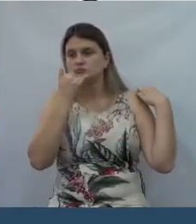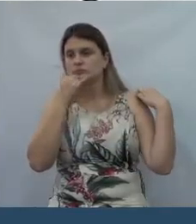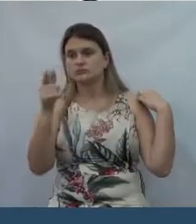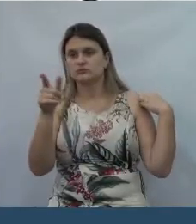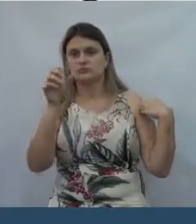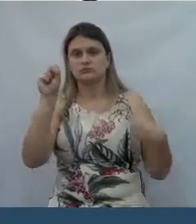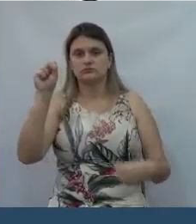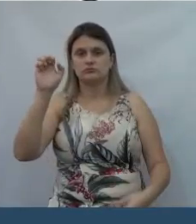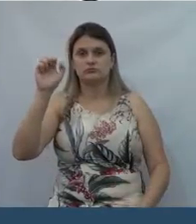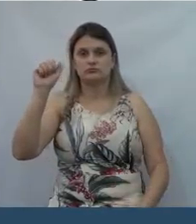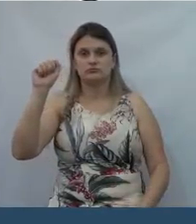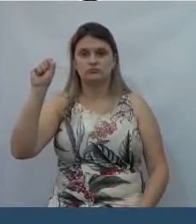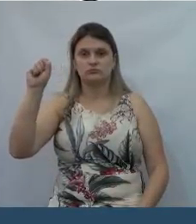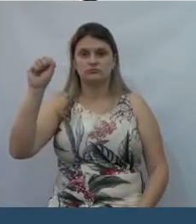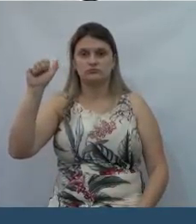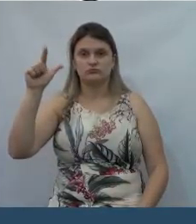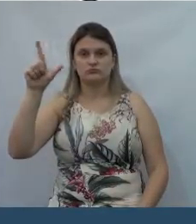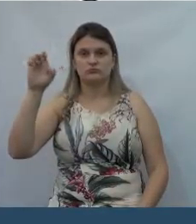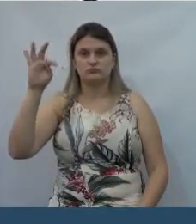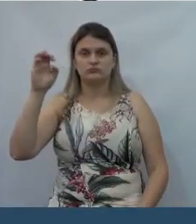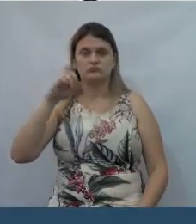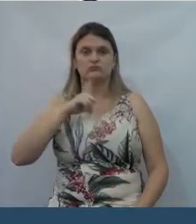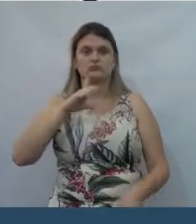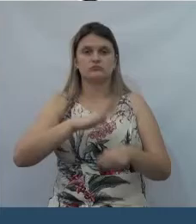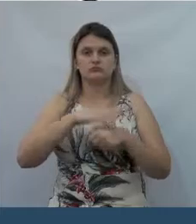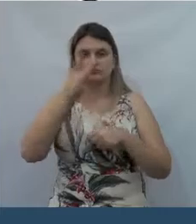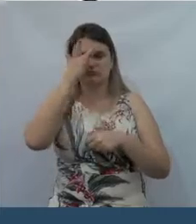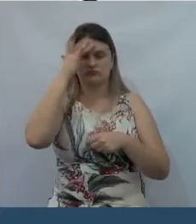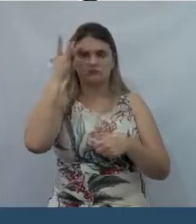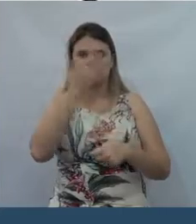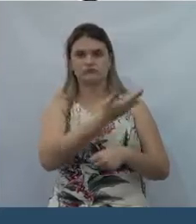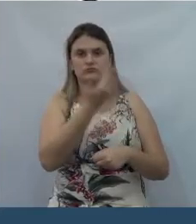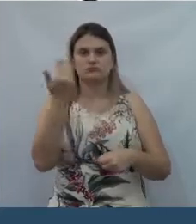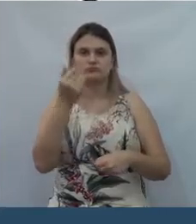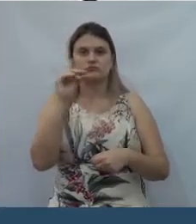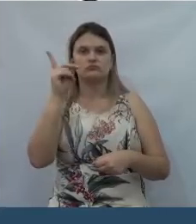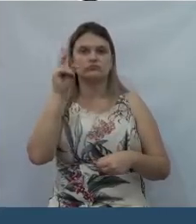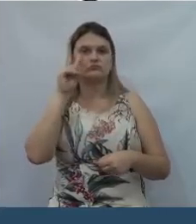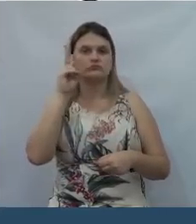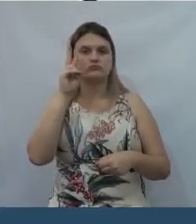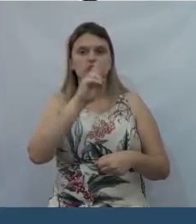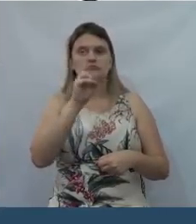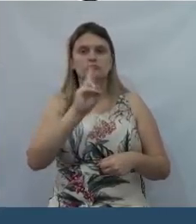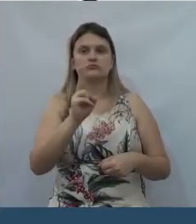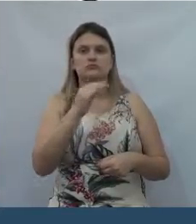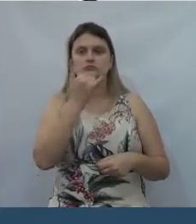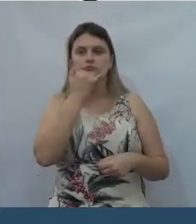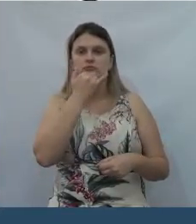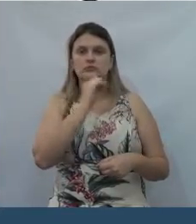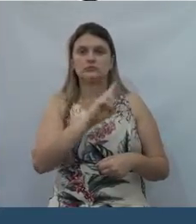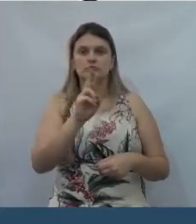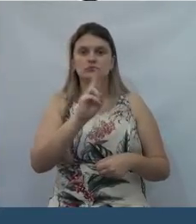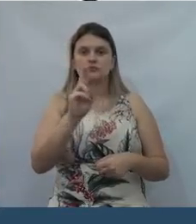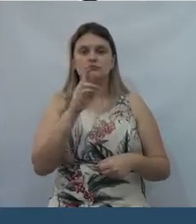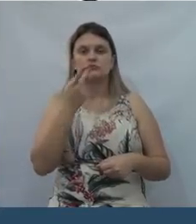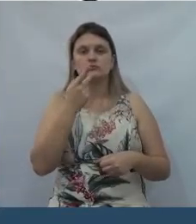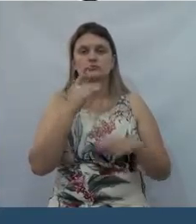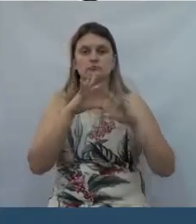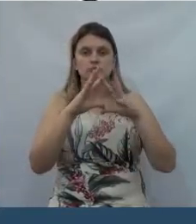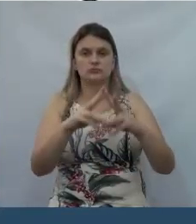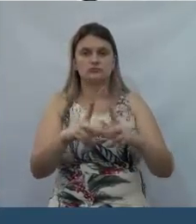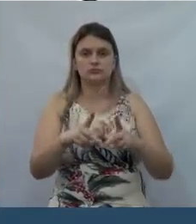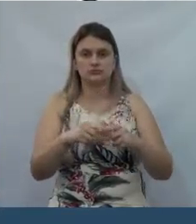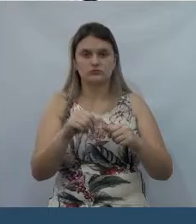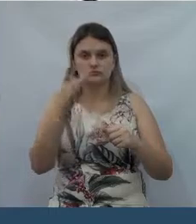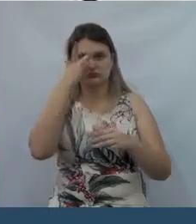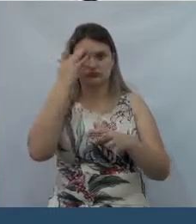também é do diretório, e mais alguém aqui que, porventura, eu não esteja vendo aqui, que me desculpe a não citar, mas a todos